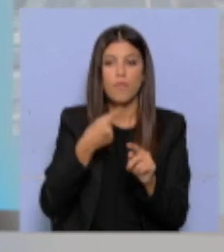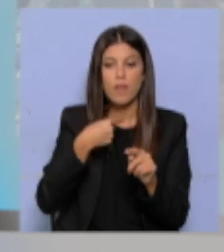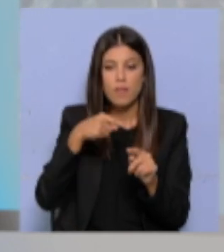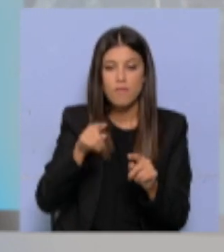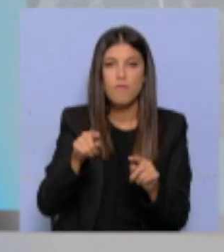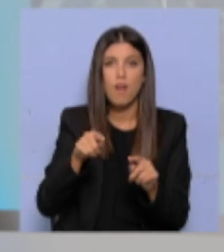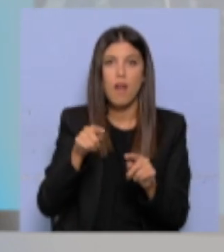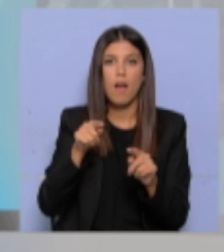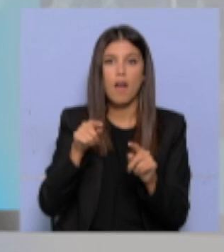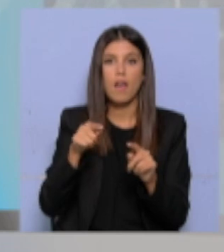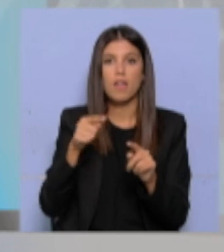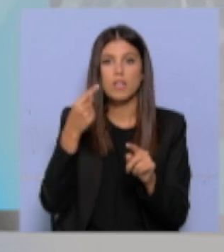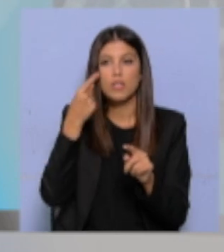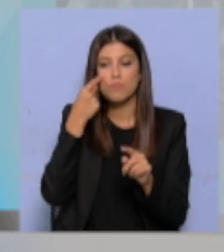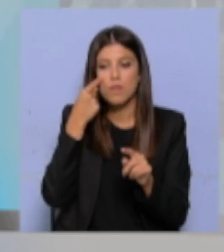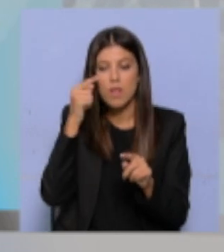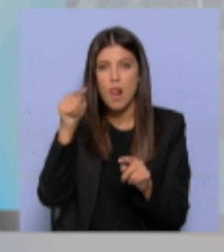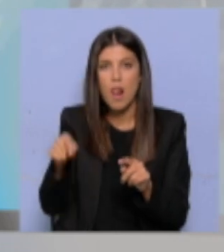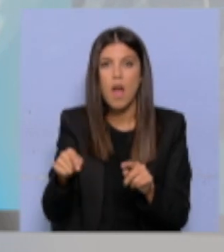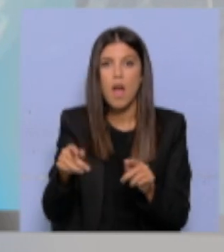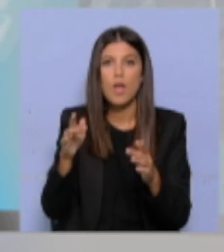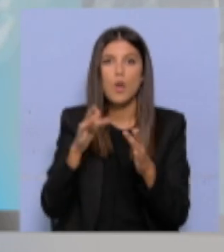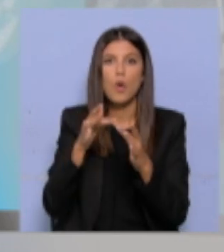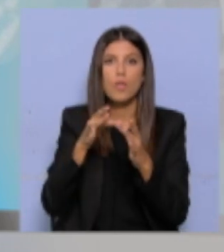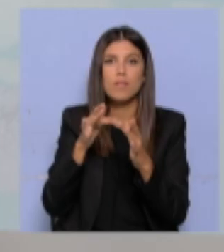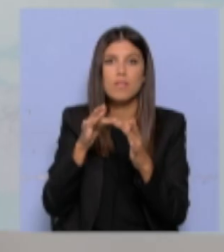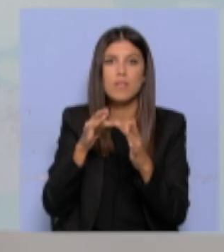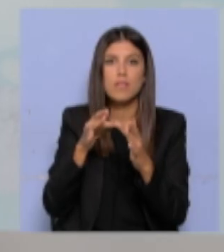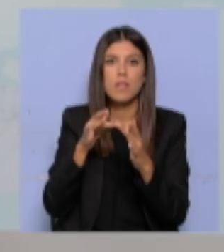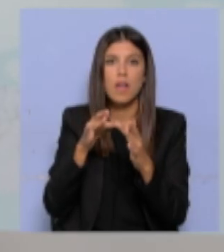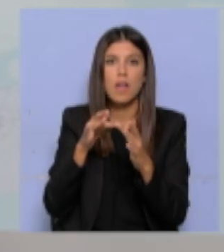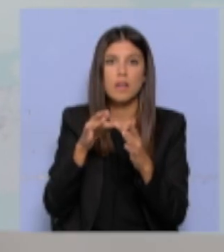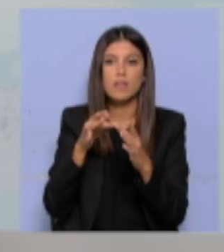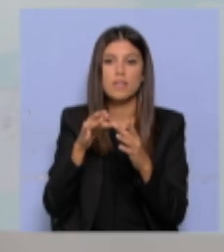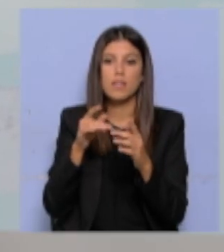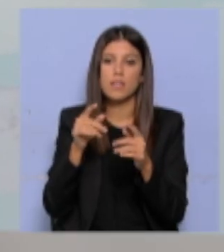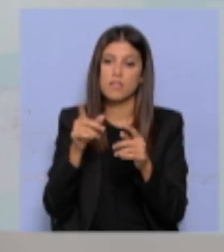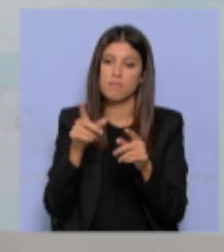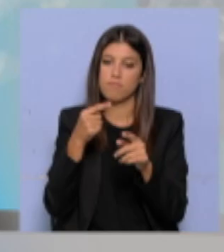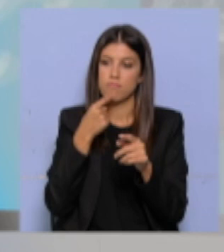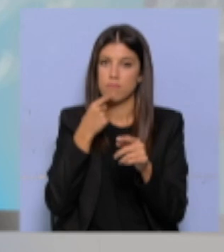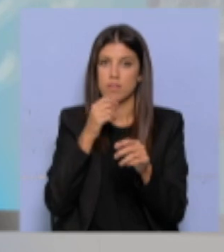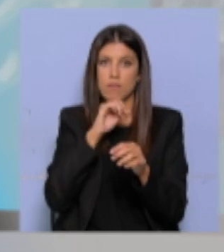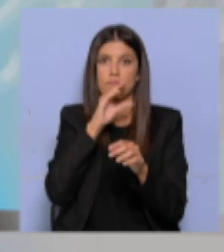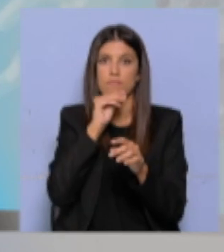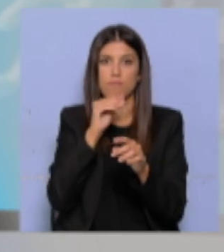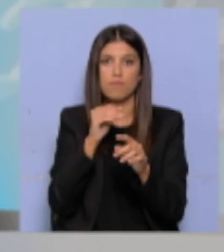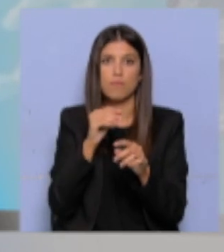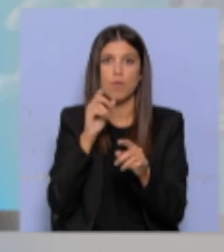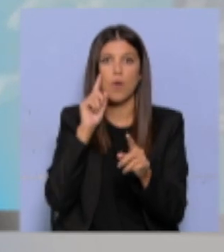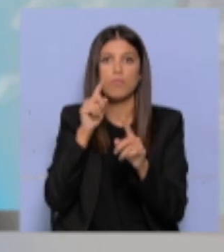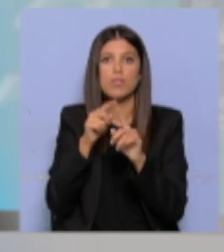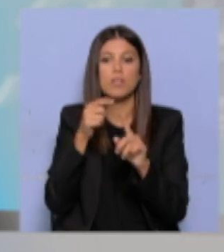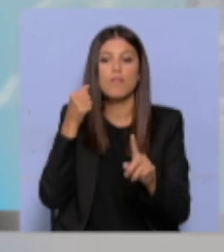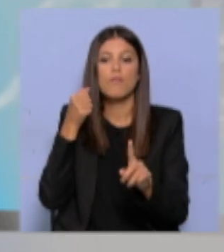lá essa experiência, ele também contacta e percebe ali como ninguém o que é que faz afinal o missionário. De forma muito mais evidente do que uma palestra